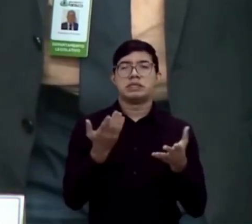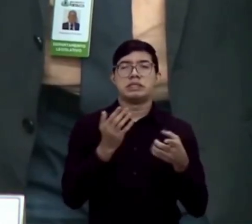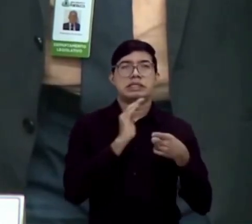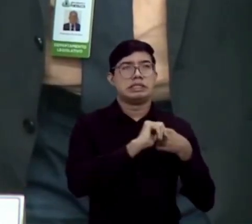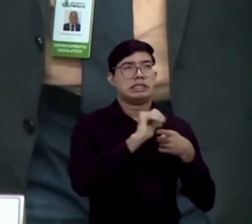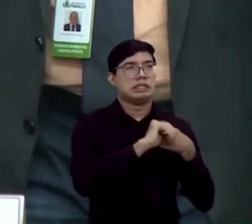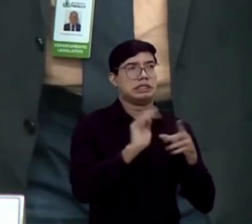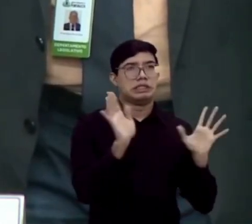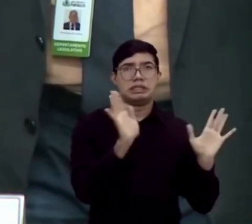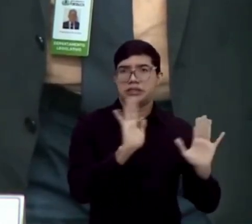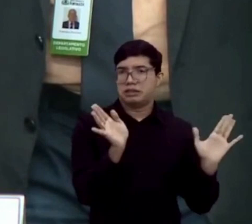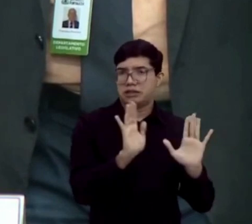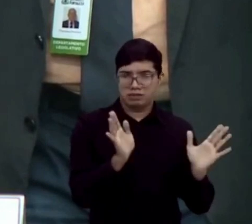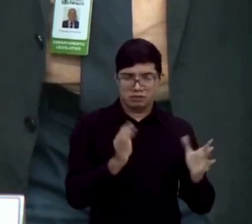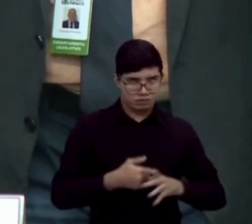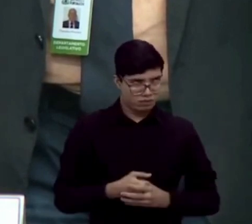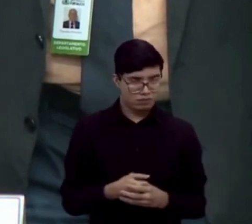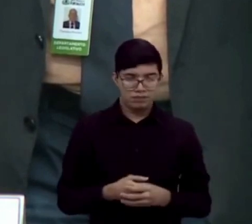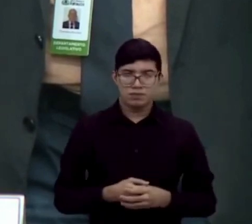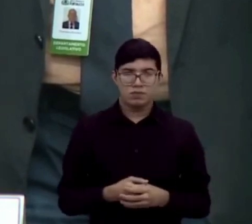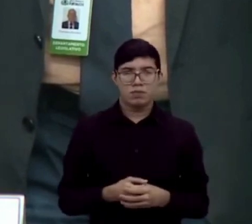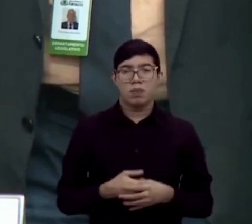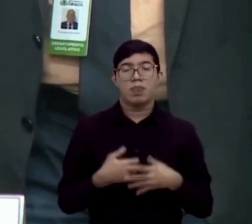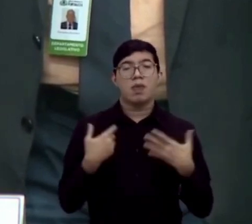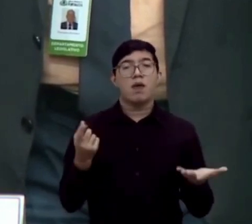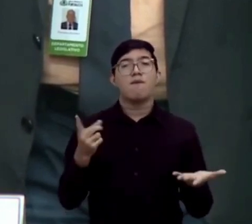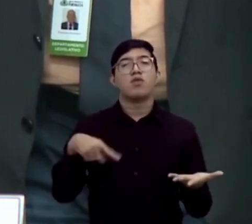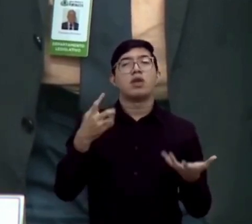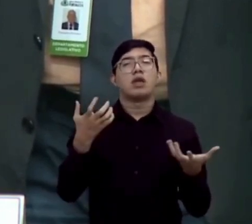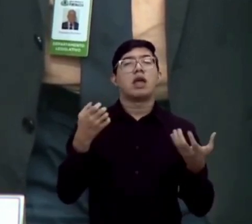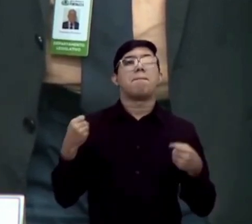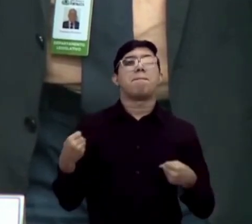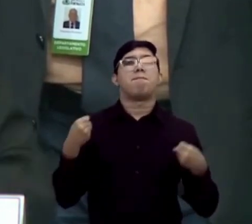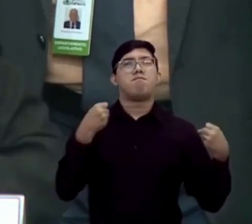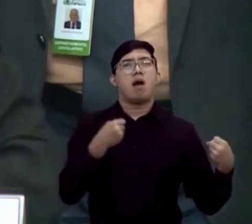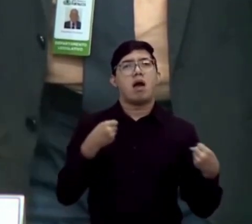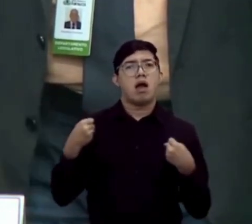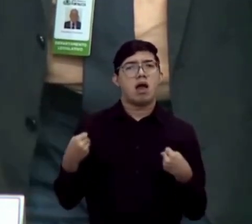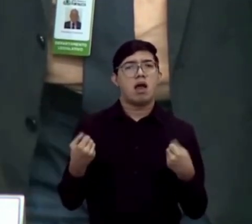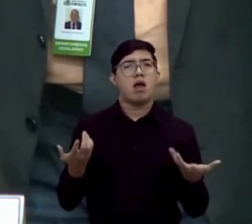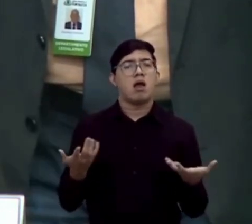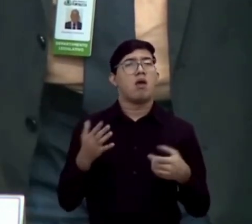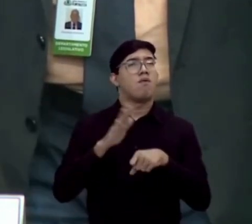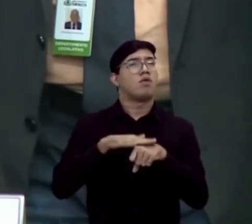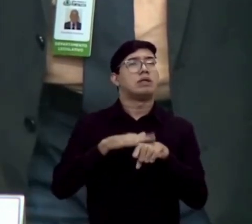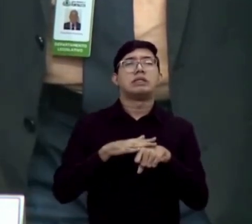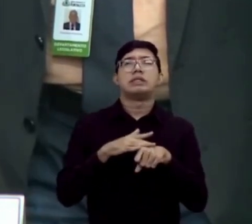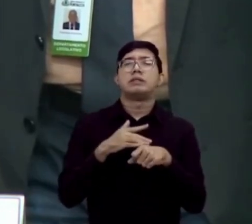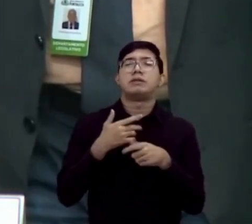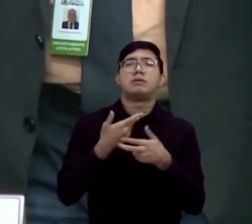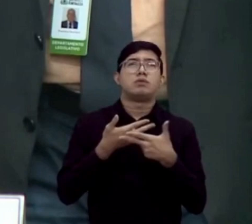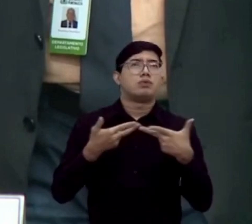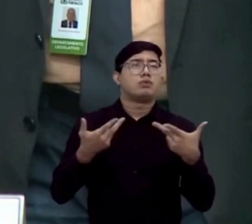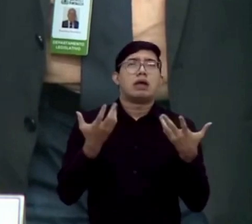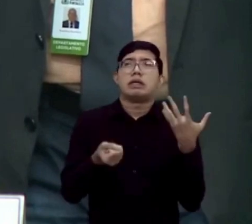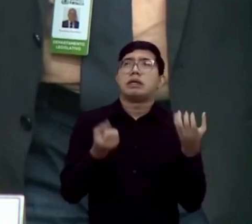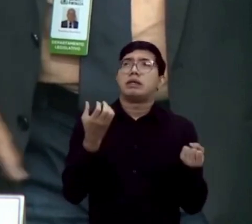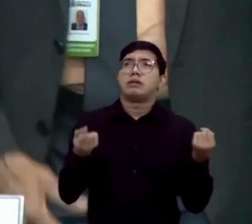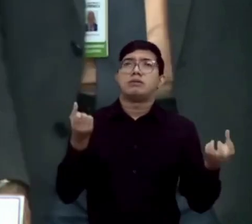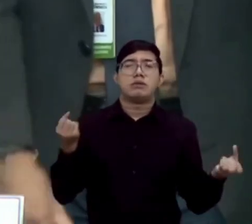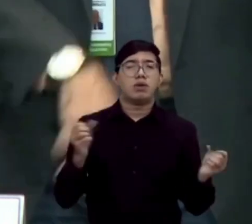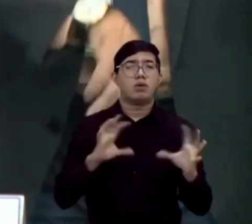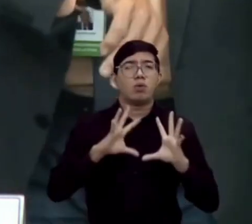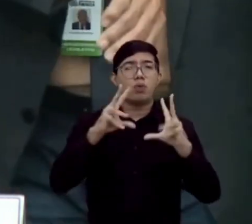tem nada a ver isso não. Mas vocês querem um poder, querem ir para o poder, e para ir para o poder vocês fazem tudo. Então, vamos